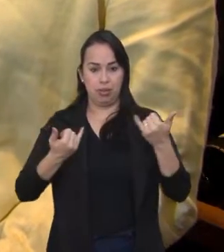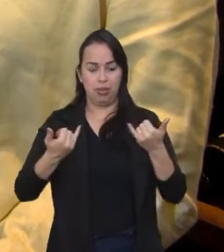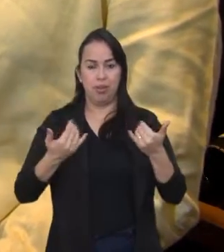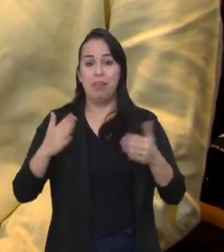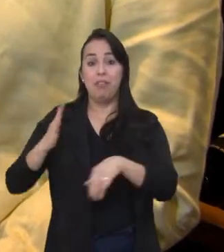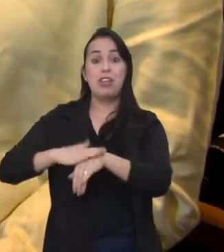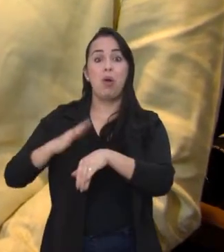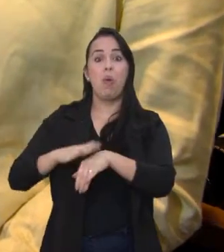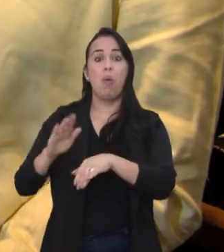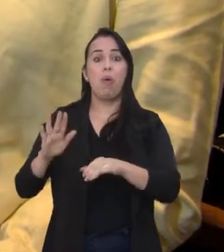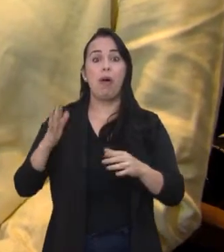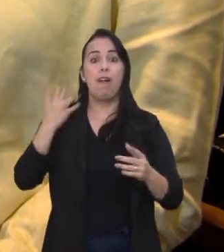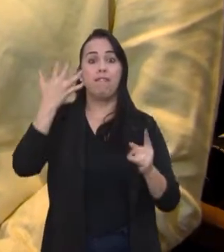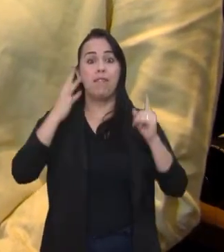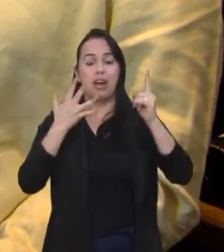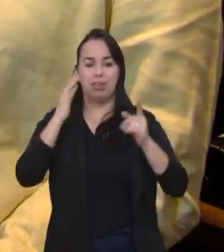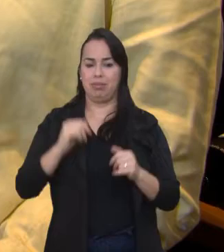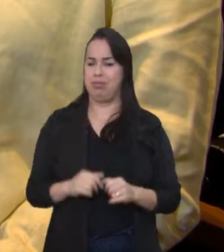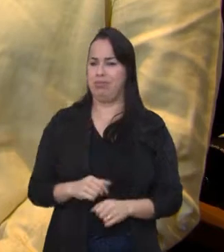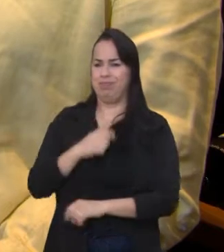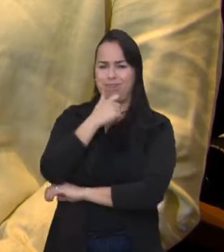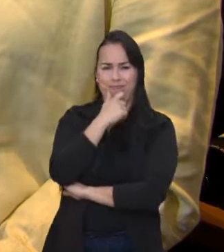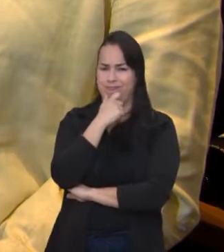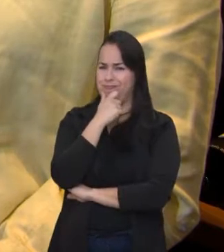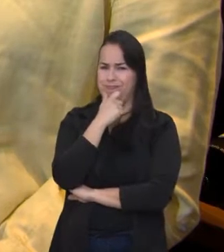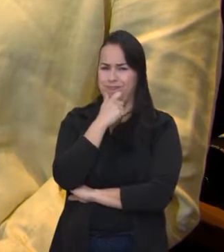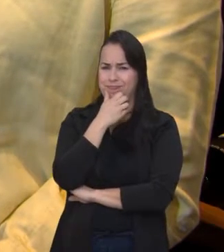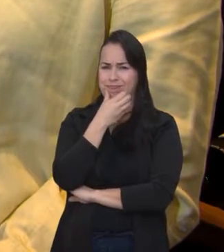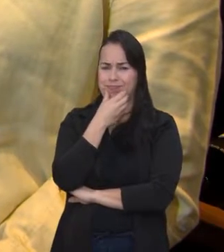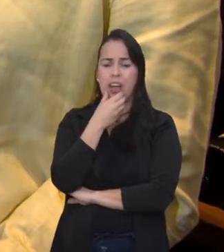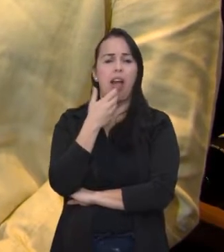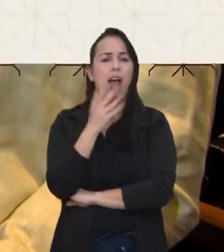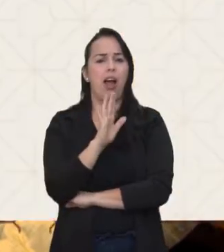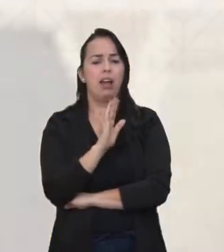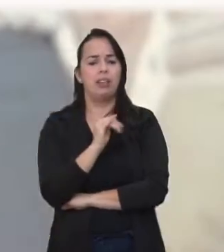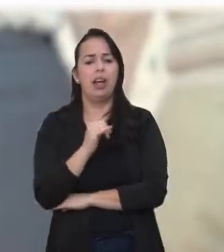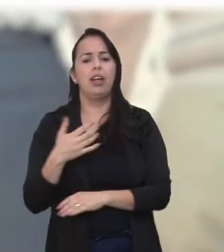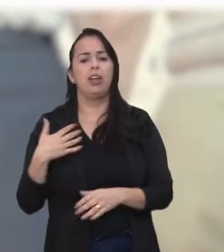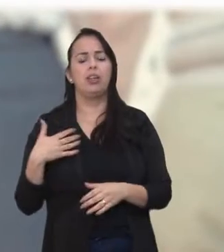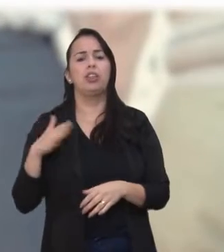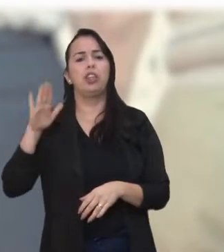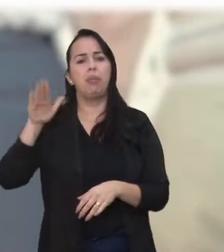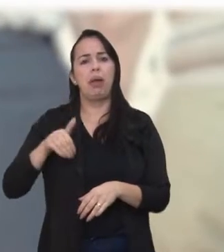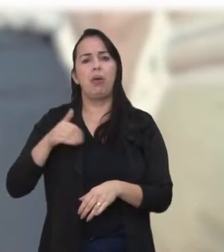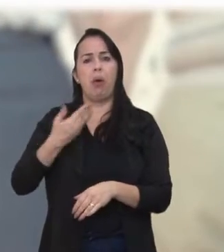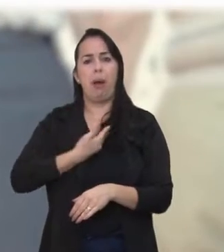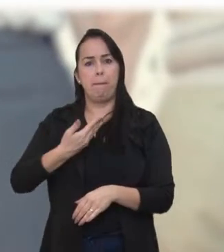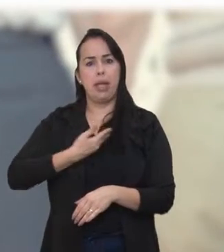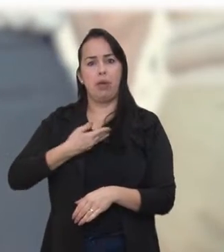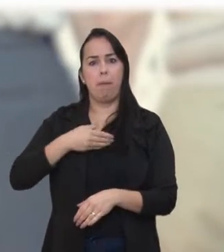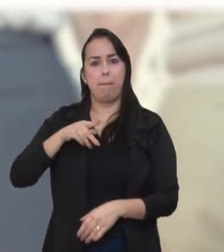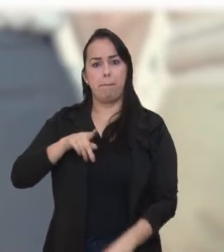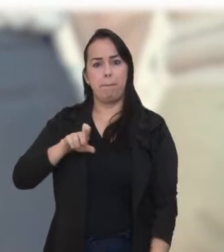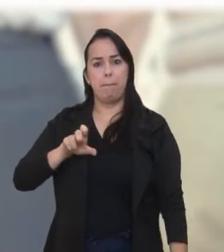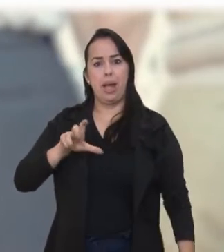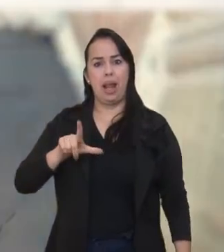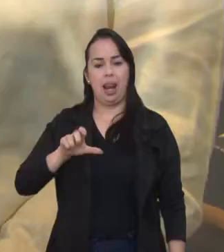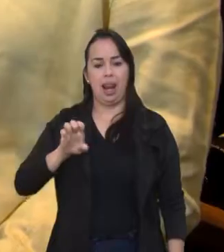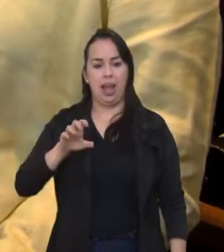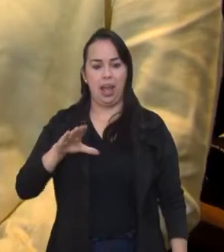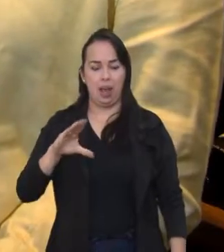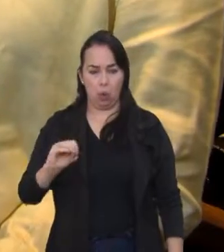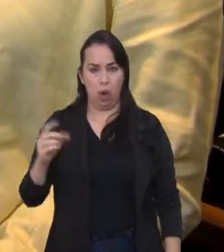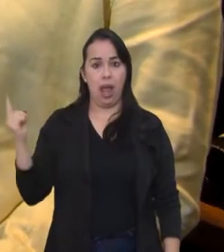carnaval. Aí eu falei, não, mas aí a gente falou com um amigo nosso, que é músico, o Peleco, né? Daí no primeiro ano ele